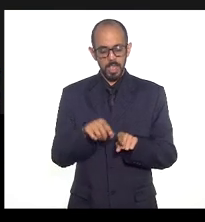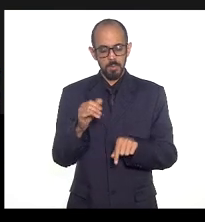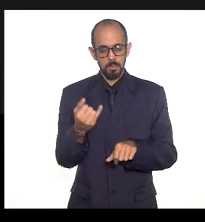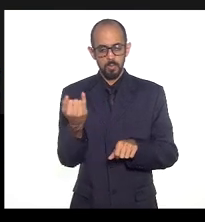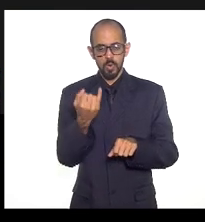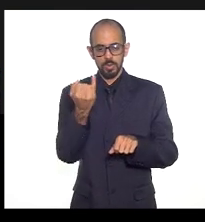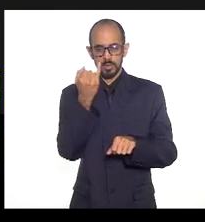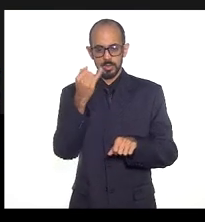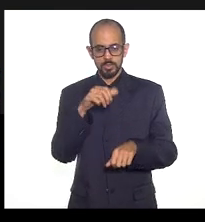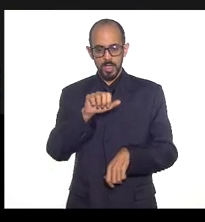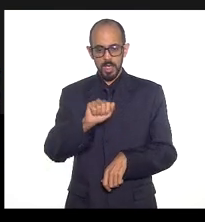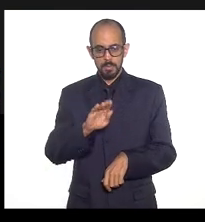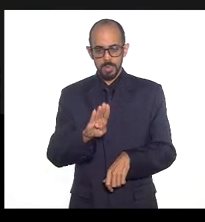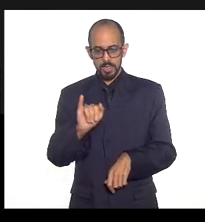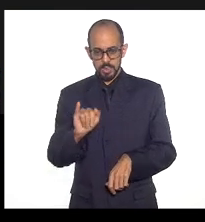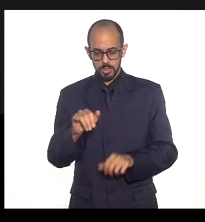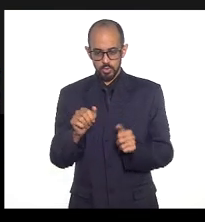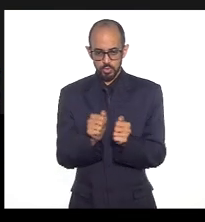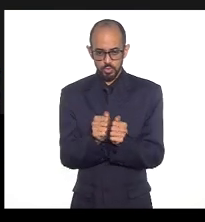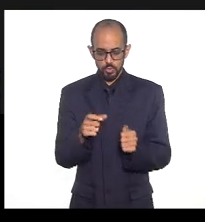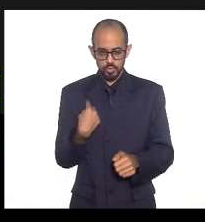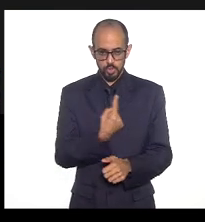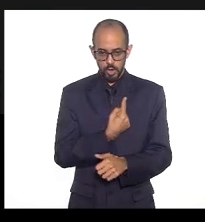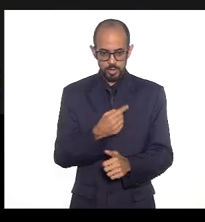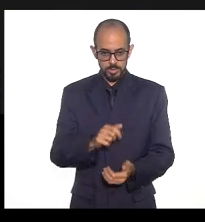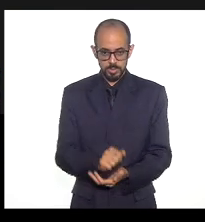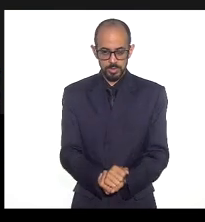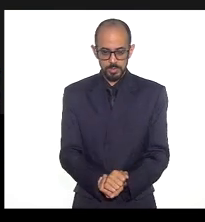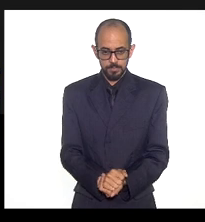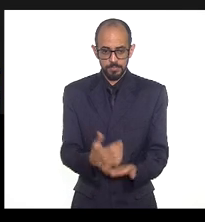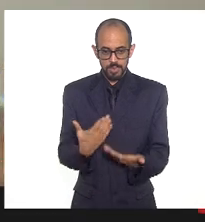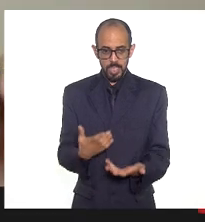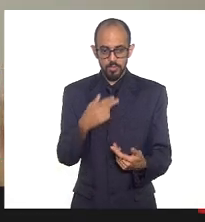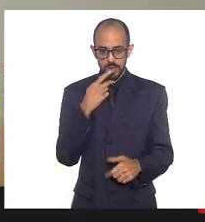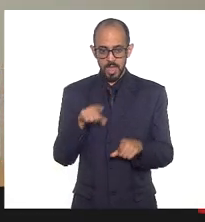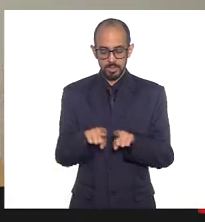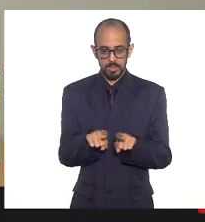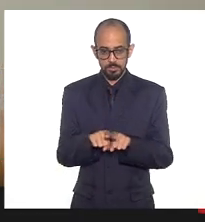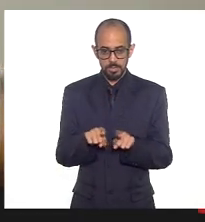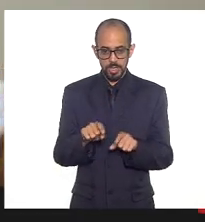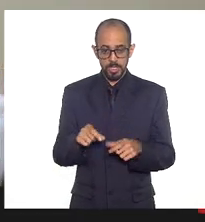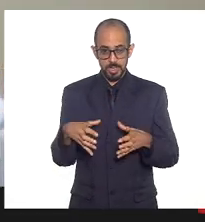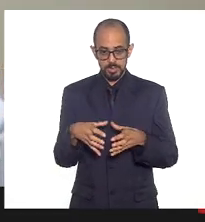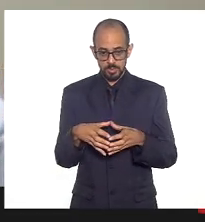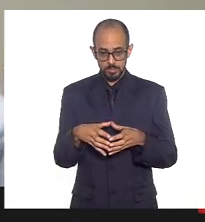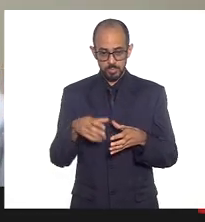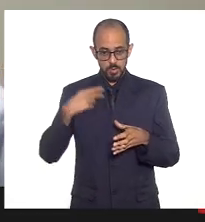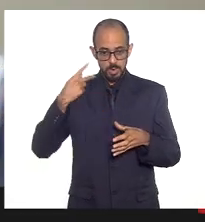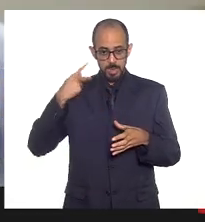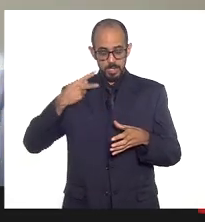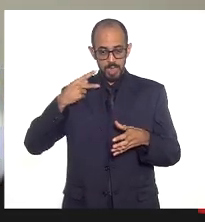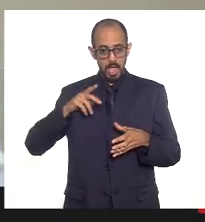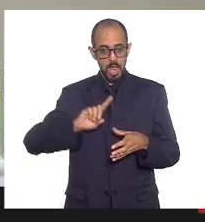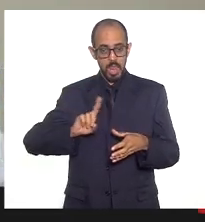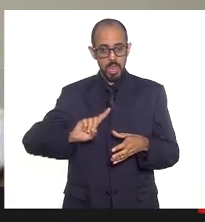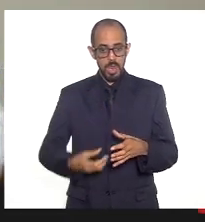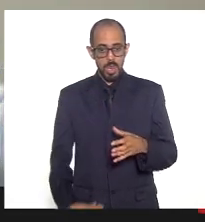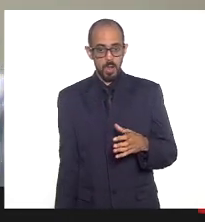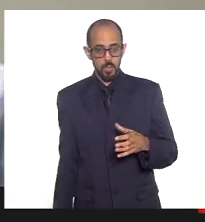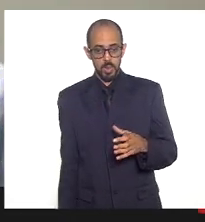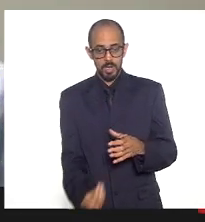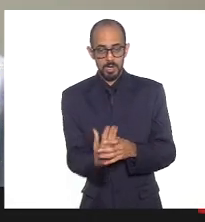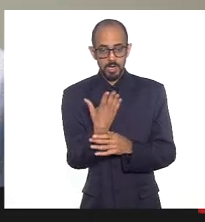entre nós aqui. Quero também dizer que essa frente parlamentar, por óbvio, não inaugura as lutas